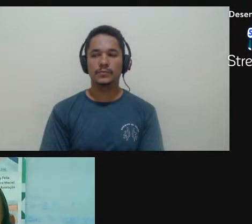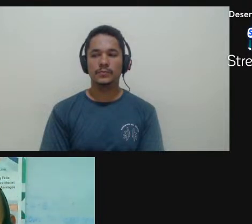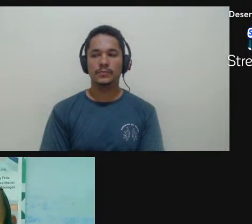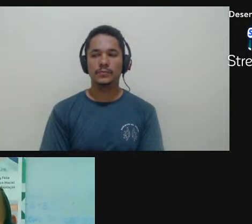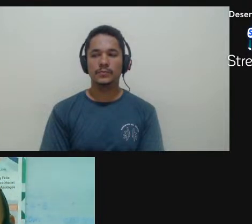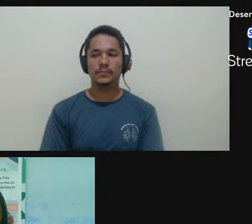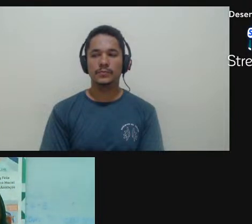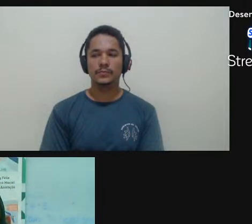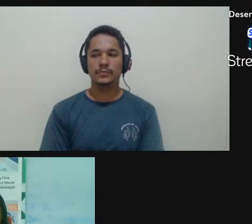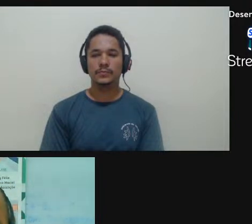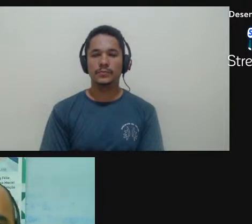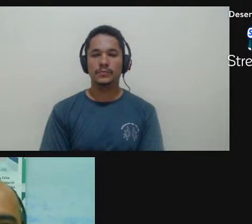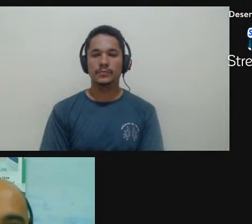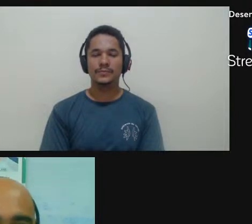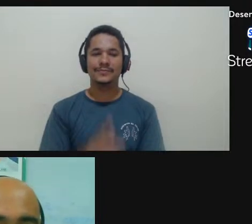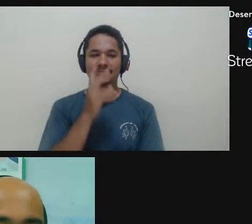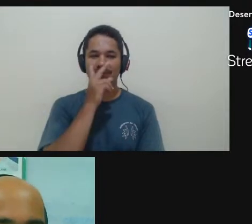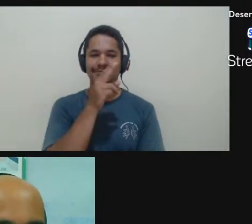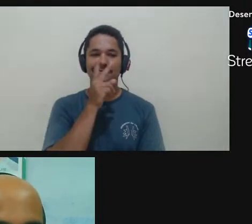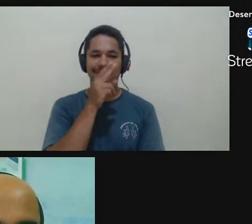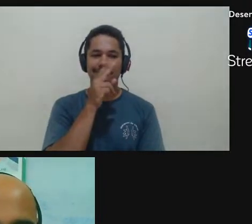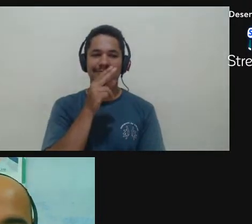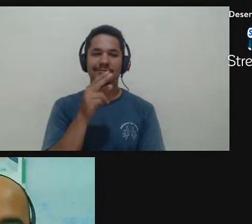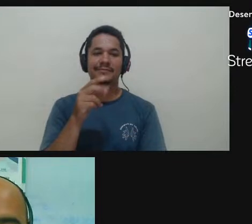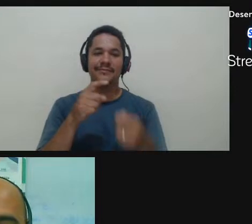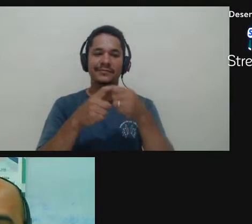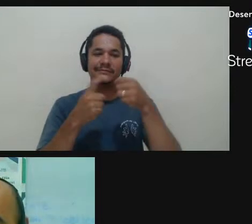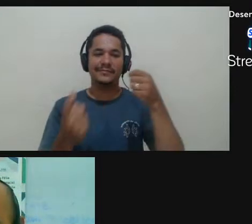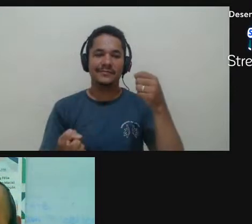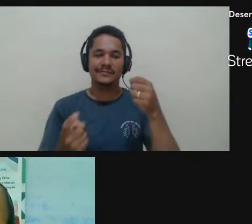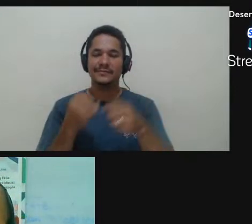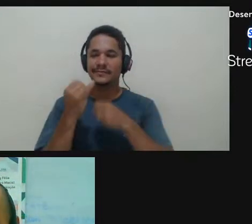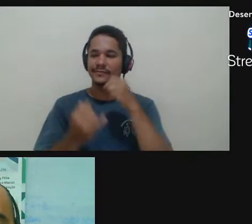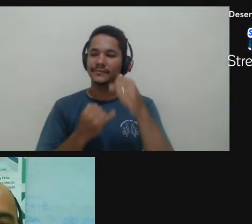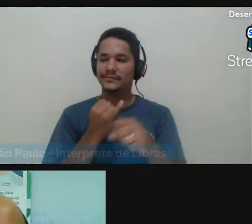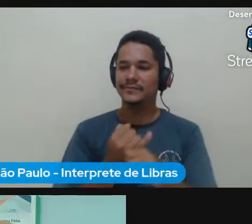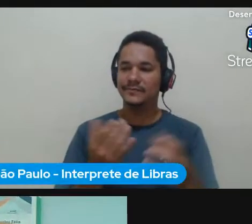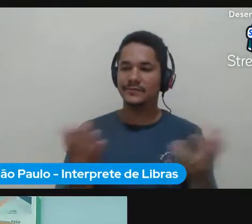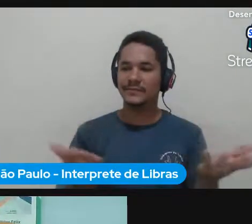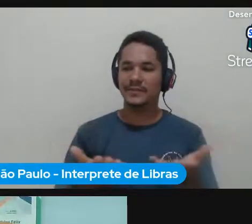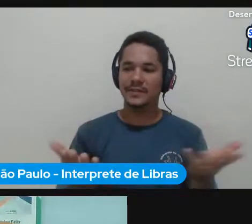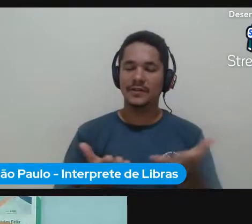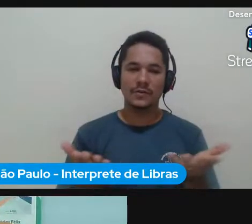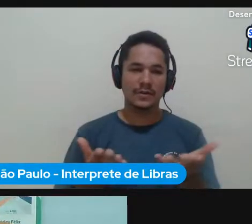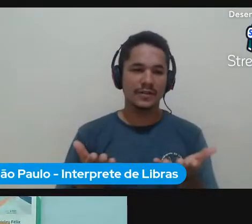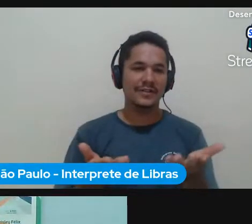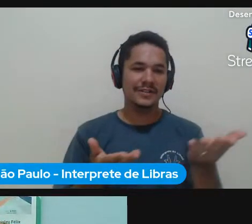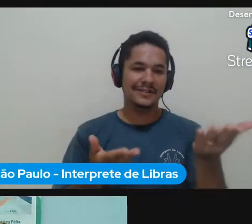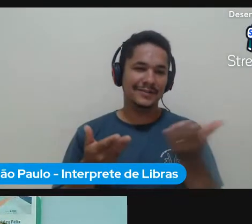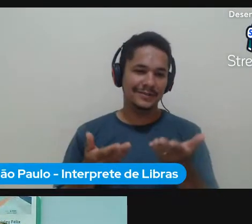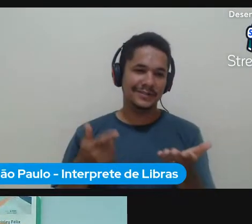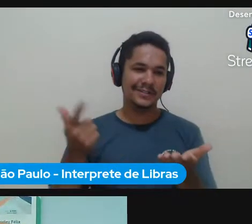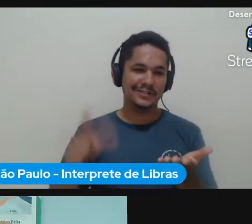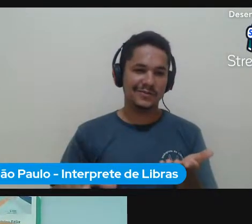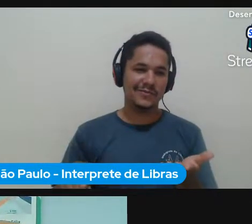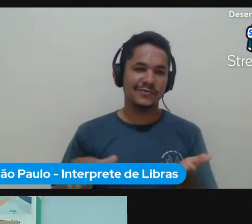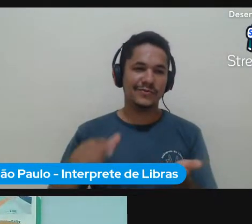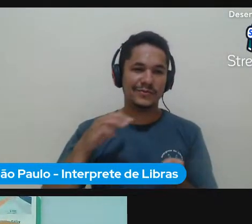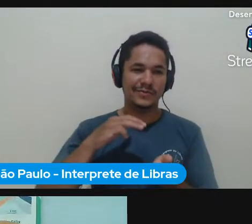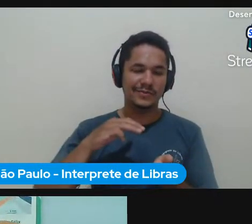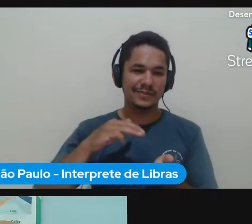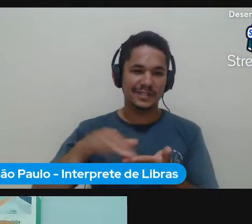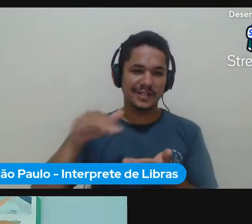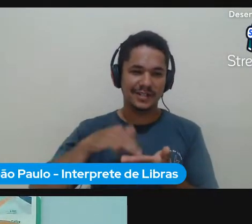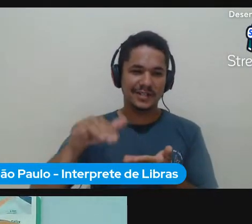Pessoal, me parece que caiu novamente a conexão. Nós vamos chamar novamente aqui o nosso secretário Luiz Otávio,